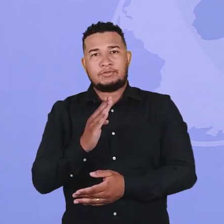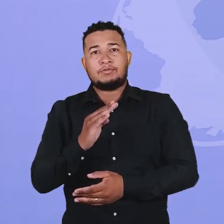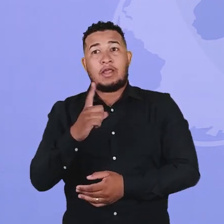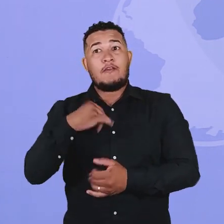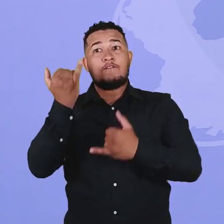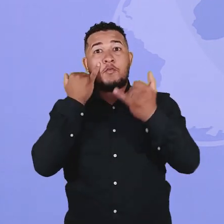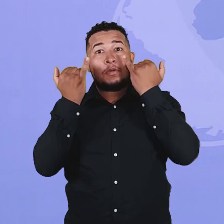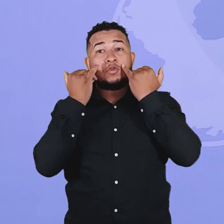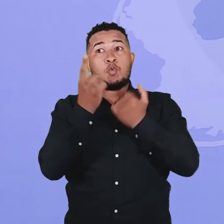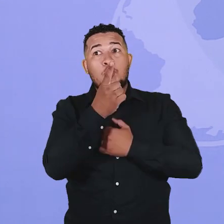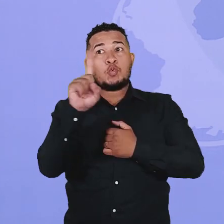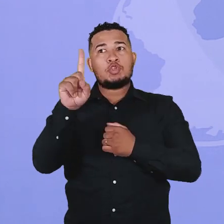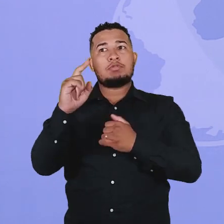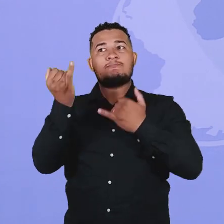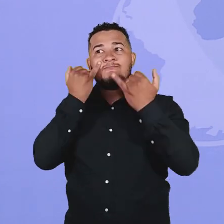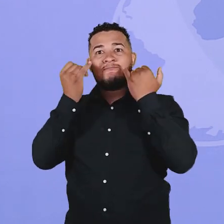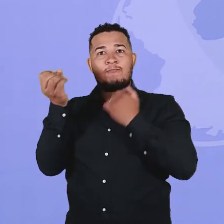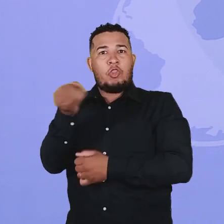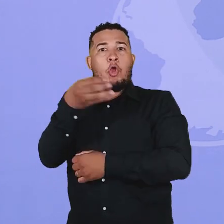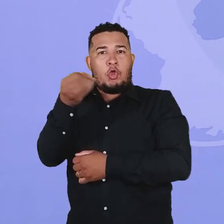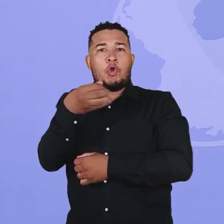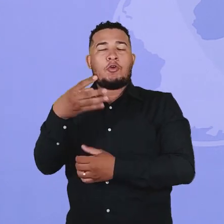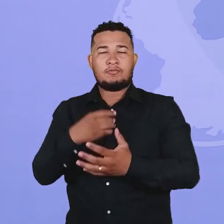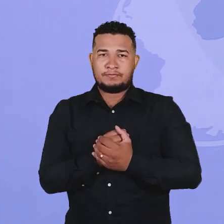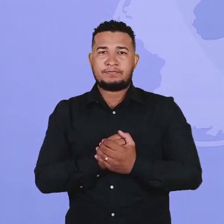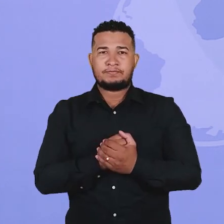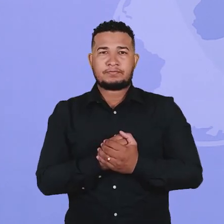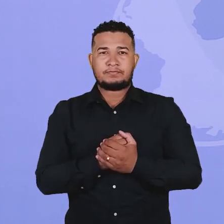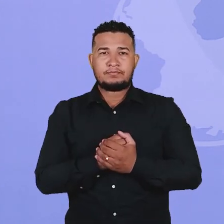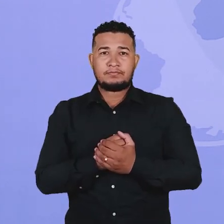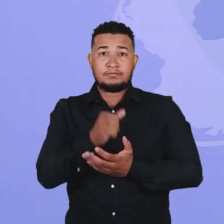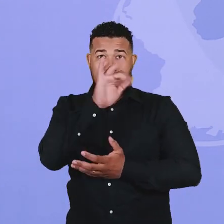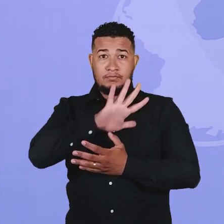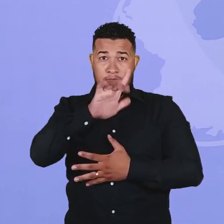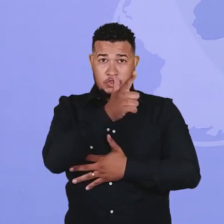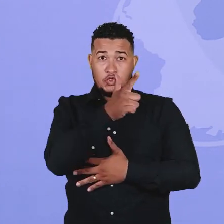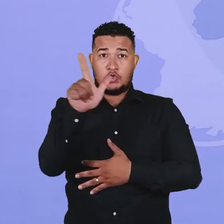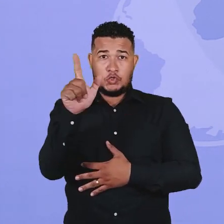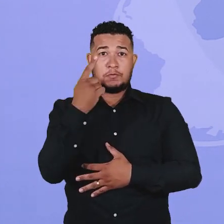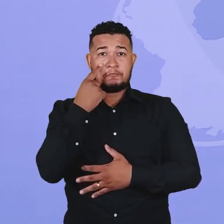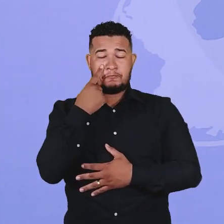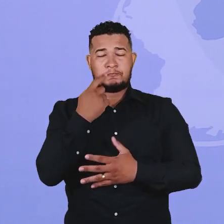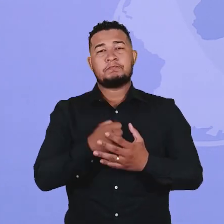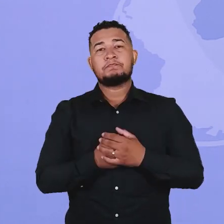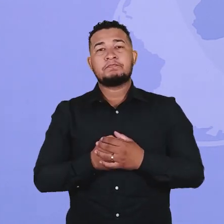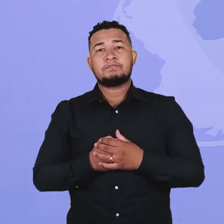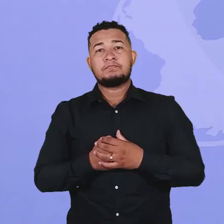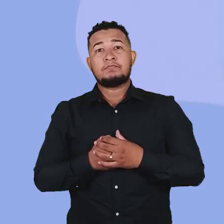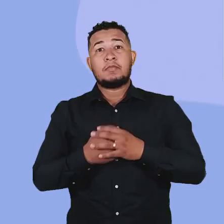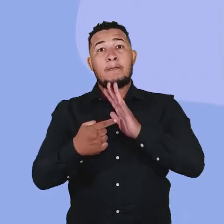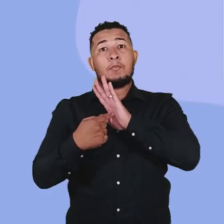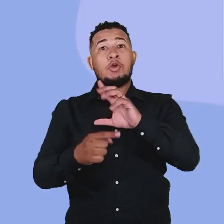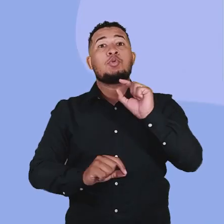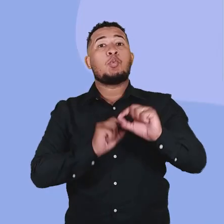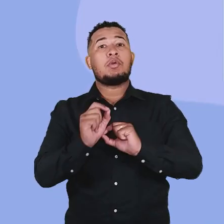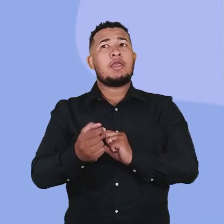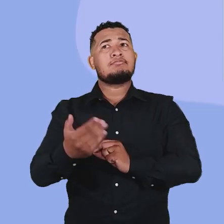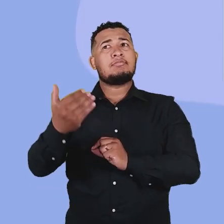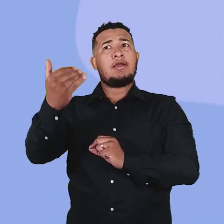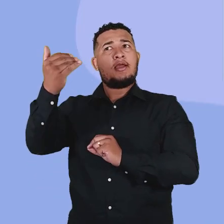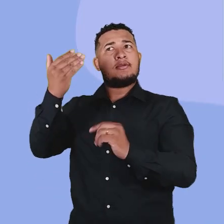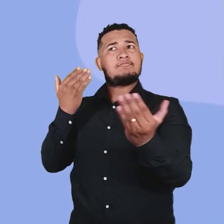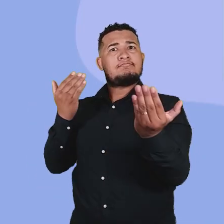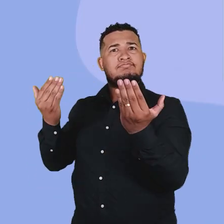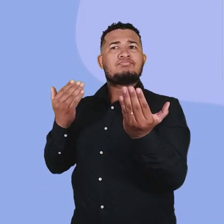país. É o último dado pelo Ministério da Saúde que nos informa isso. O próximo slide diz que nunca o